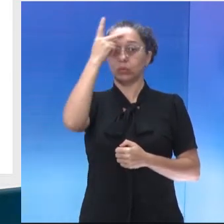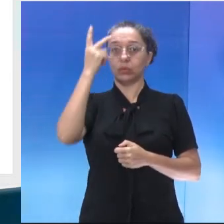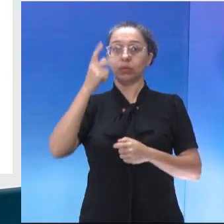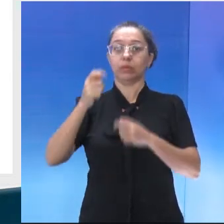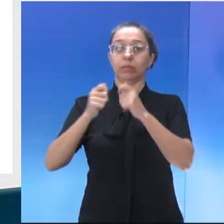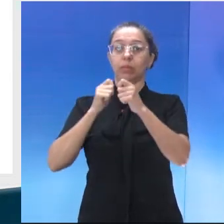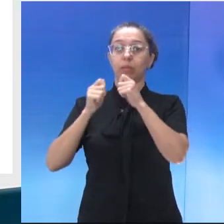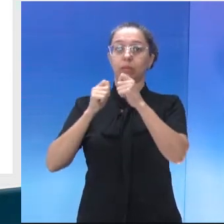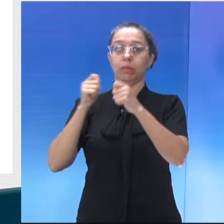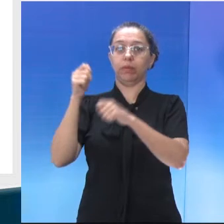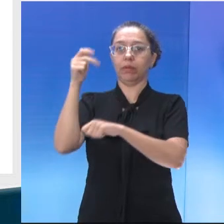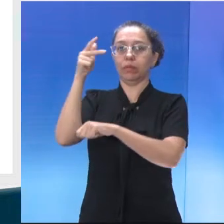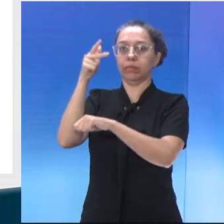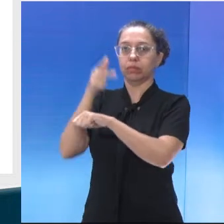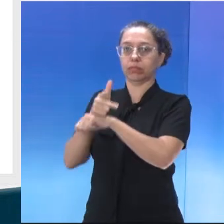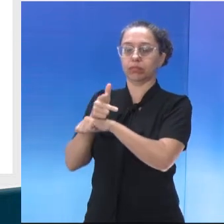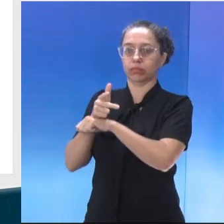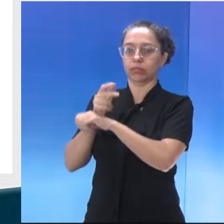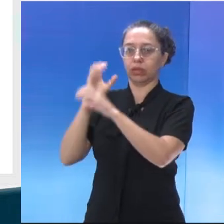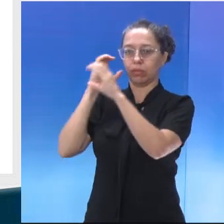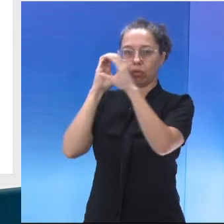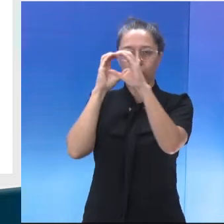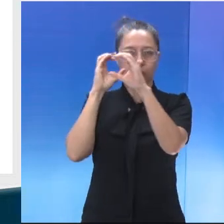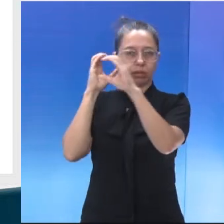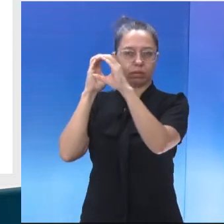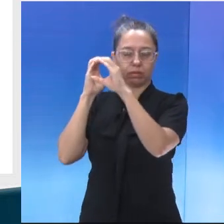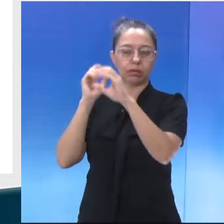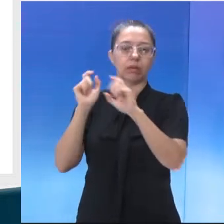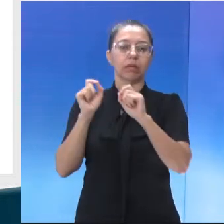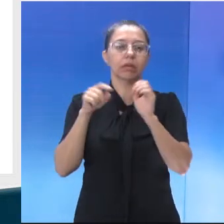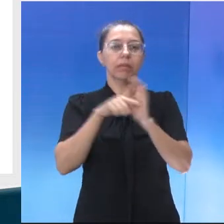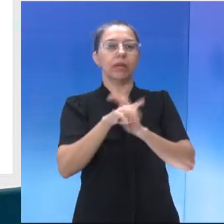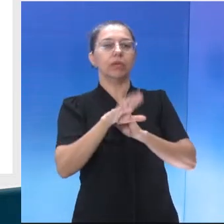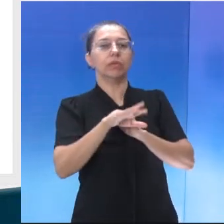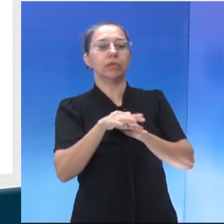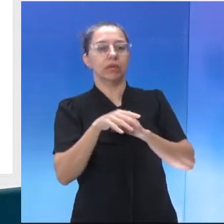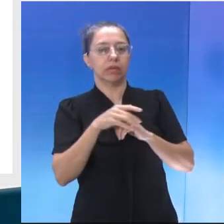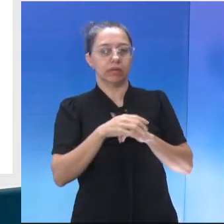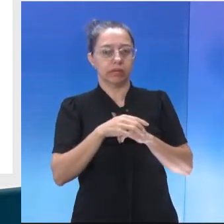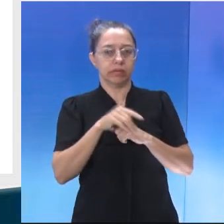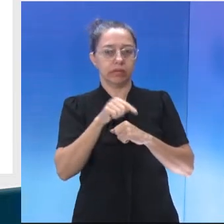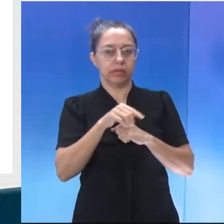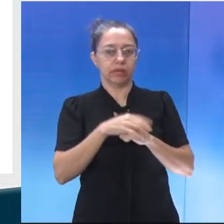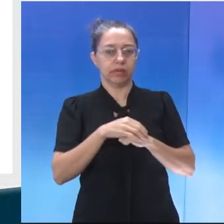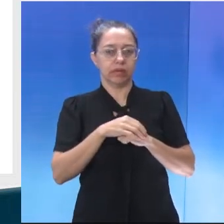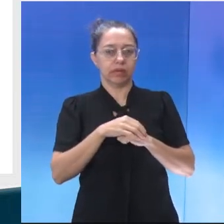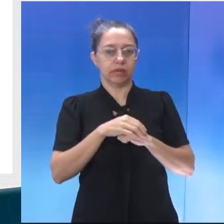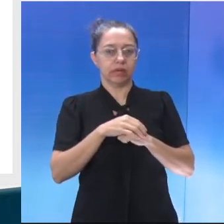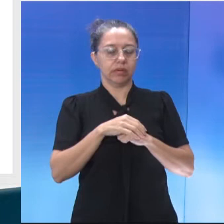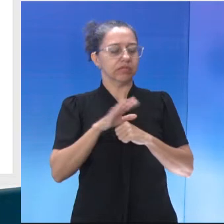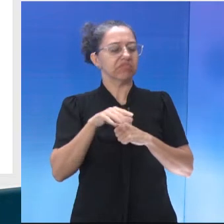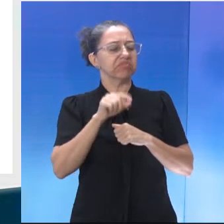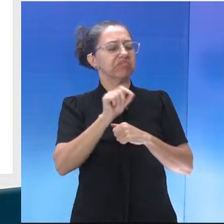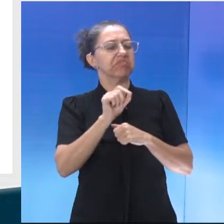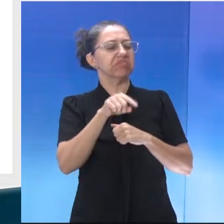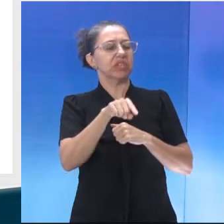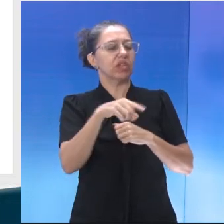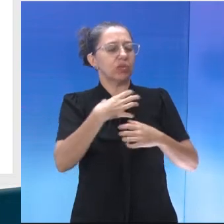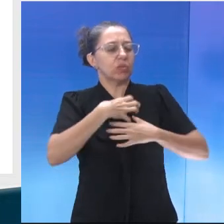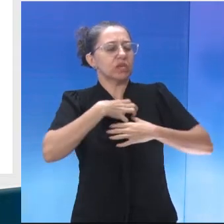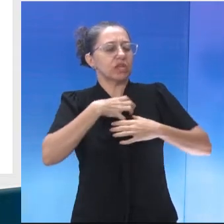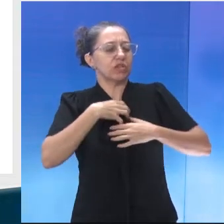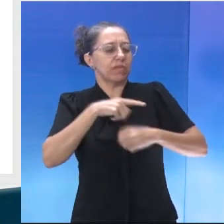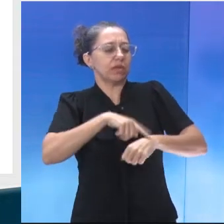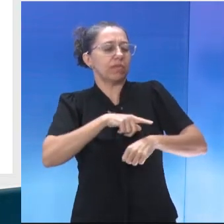Um cameraman, um repórter. E o que o repórter está perguntando para a pessoa nessa hora tão, né, tão